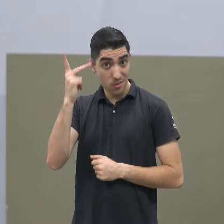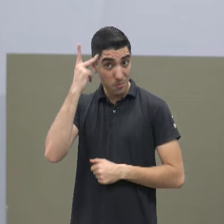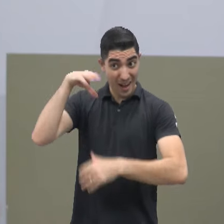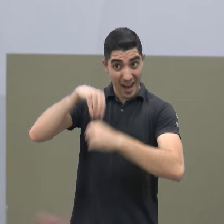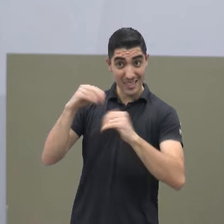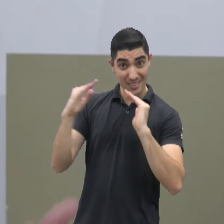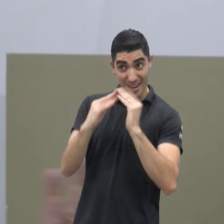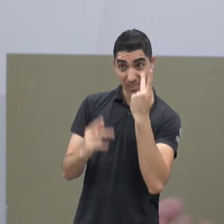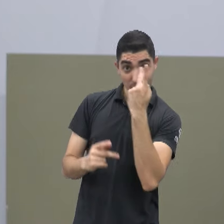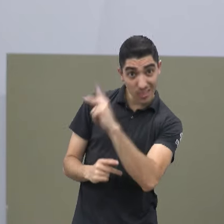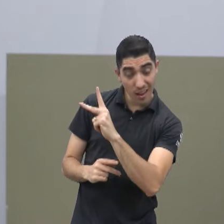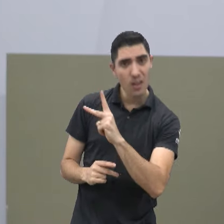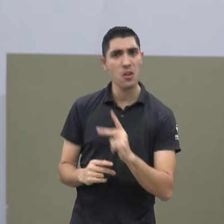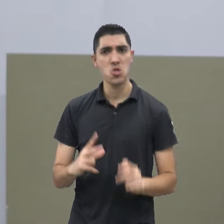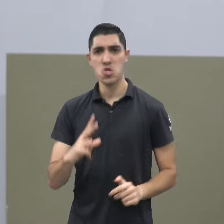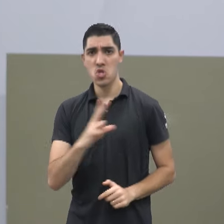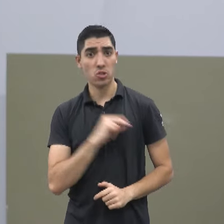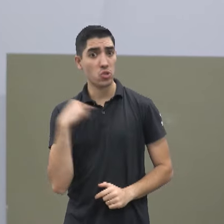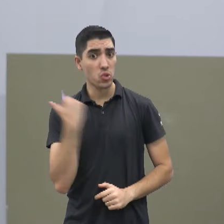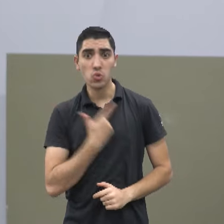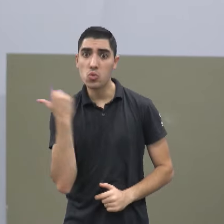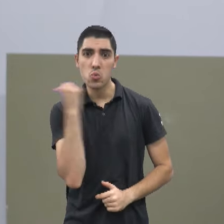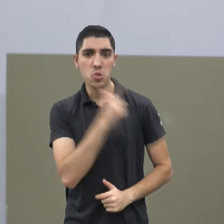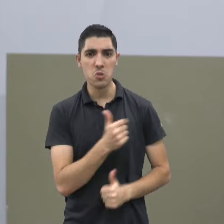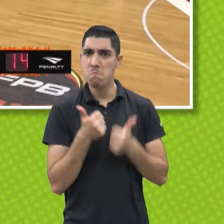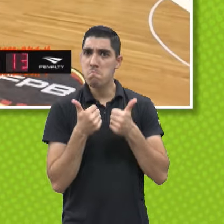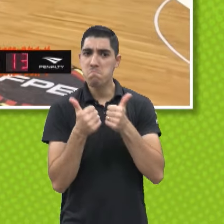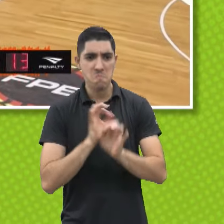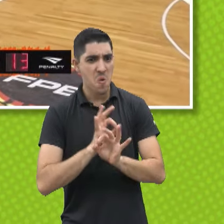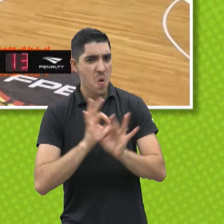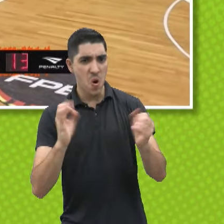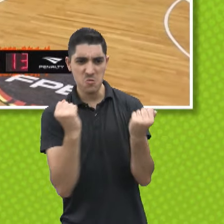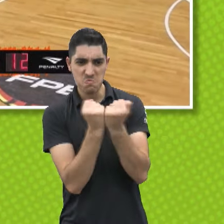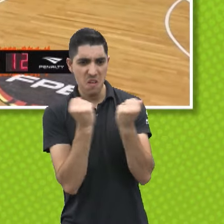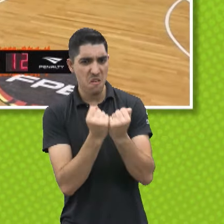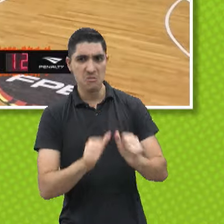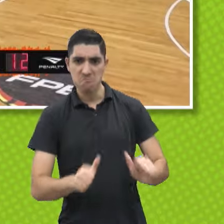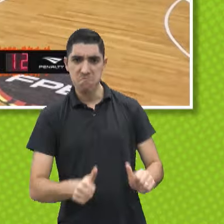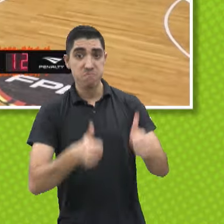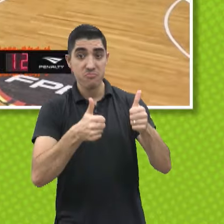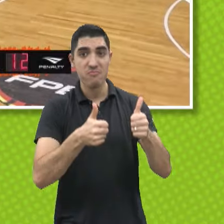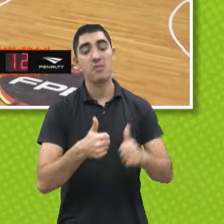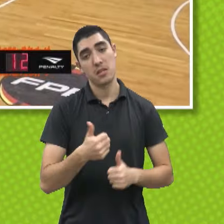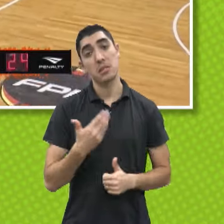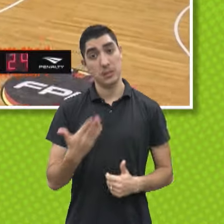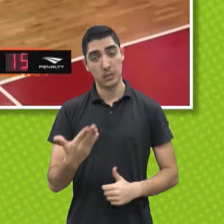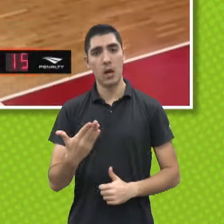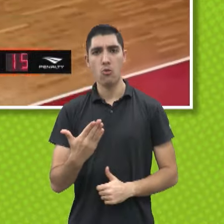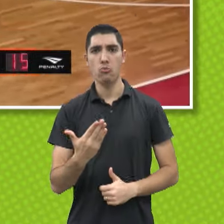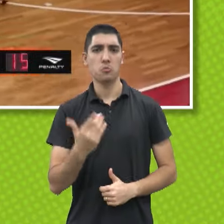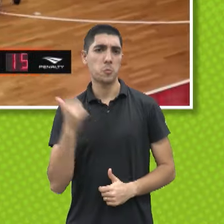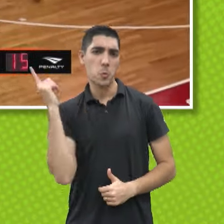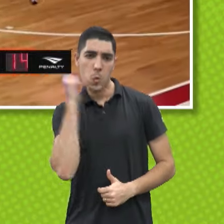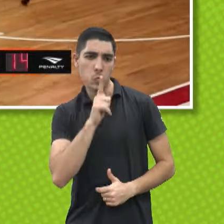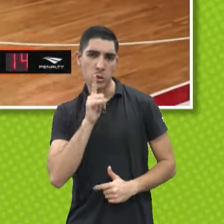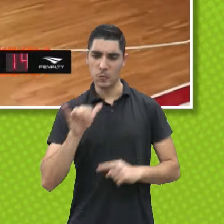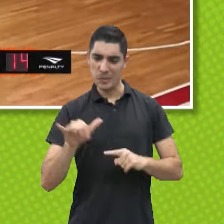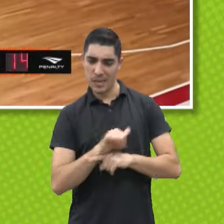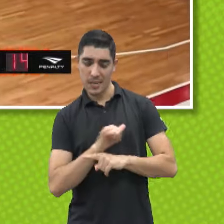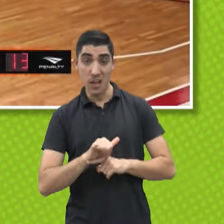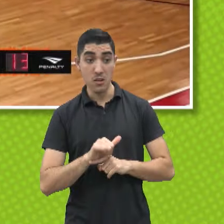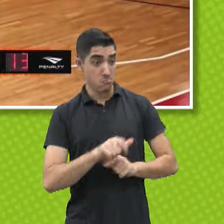por mais que eles não estivessem tão felizes, né, no aproveitamento, eu acho que realmente foi um grande trabalho defensivo. Os jogadores estão muito afim,